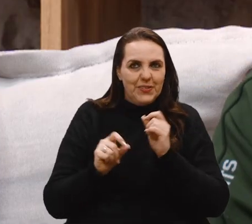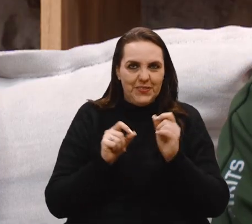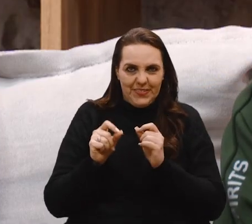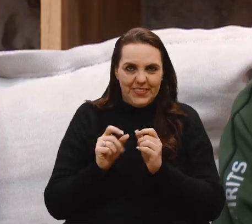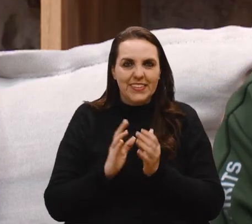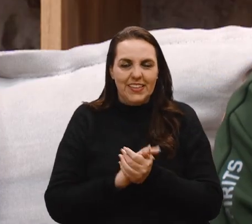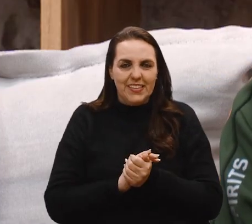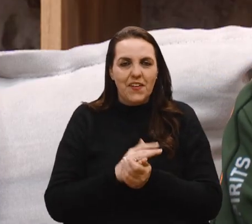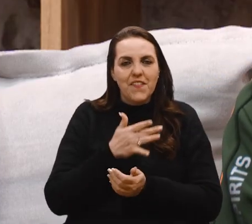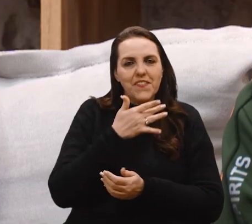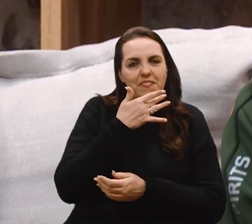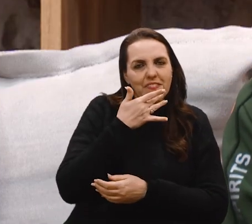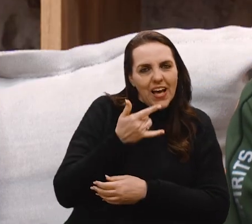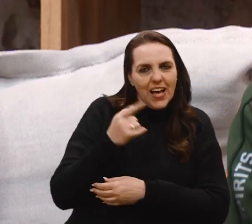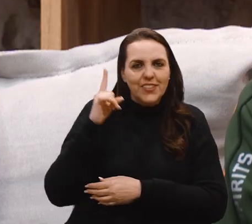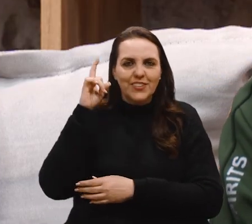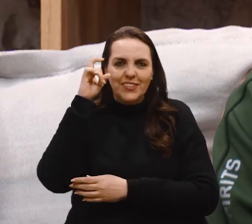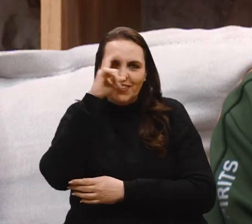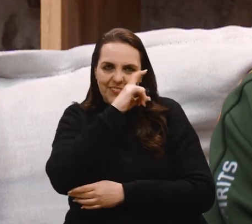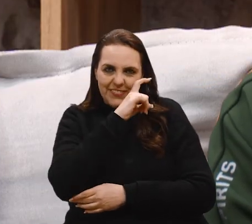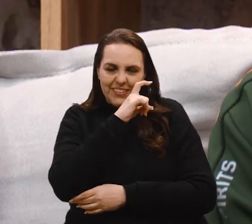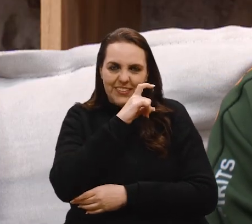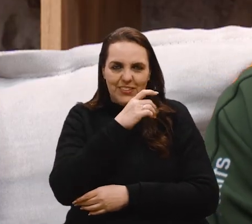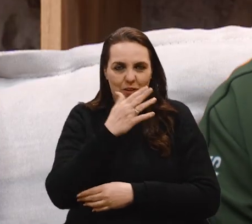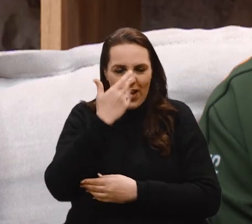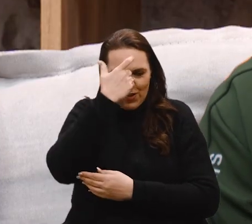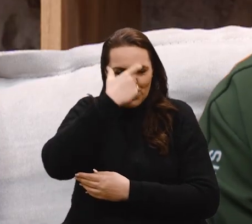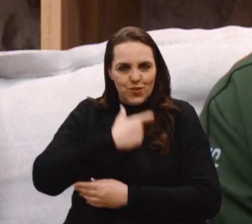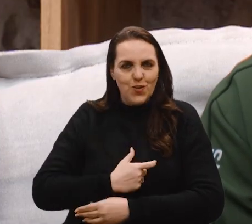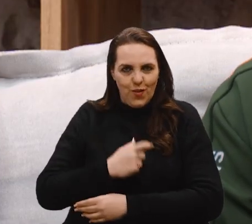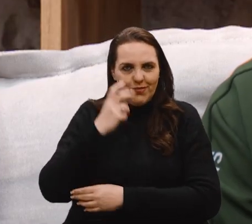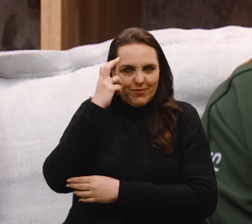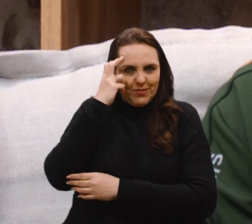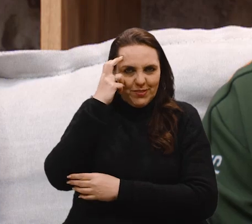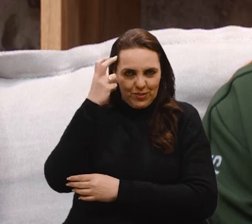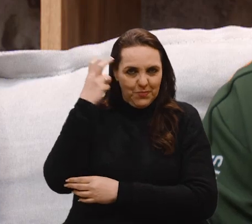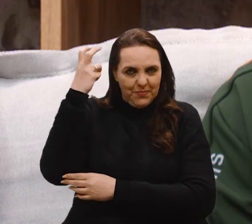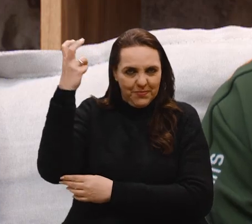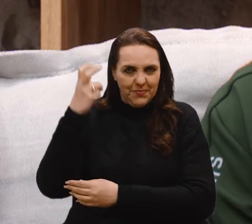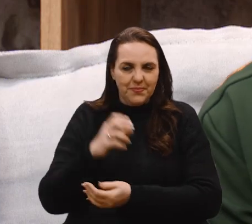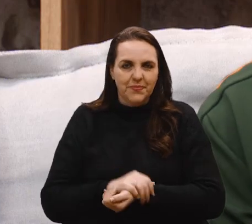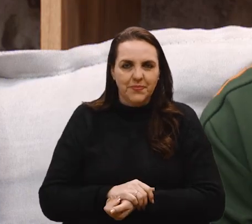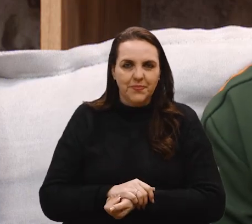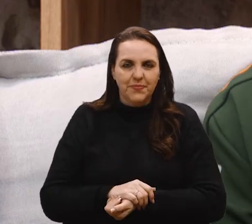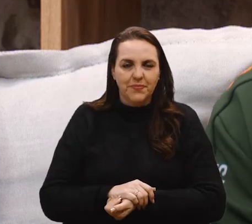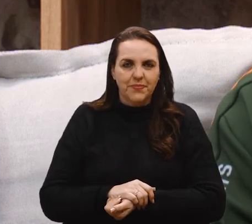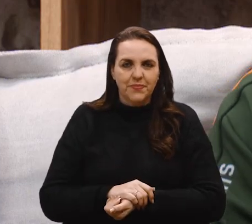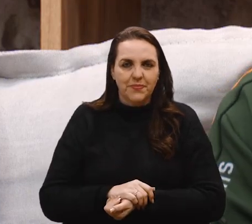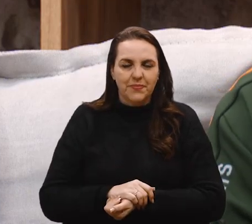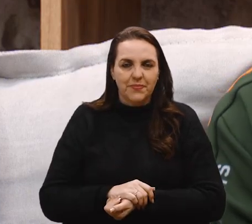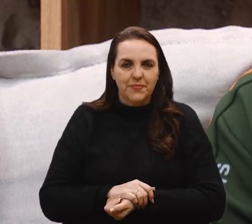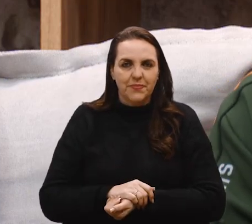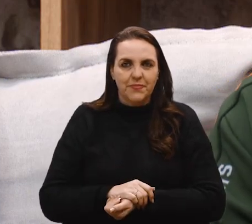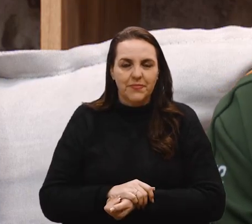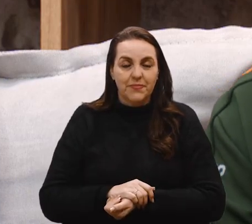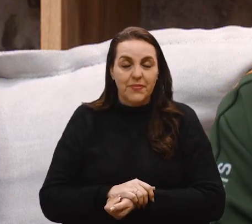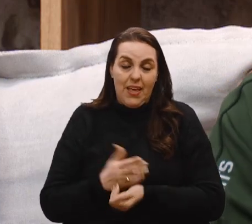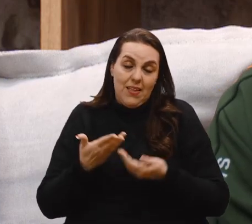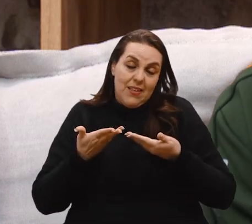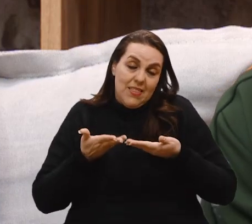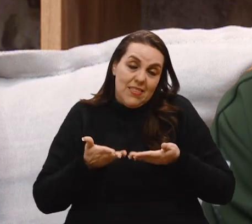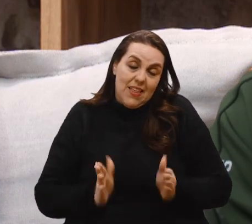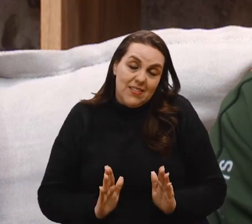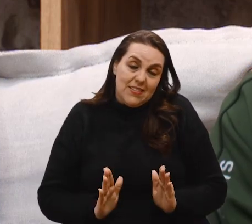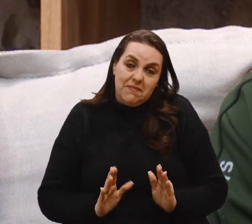é fácil ou se é difícil ser superdotado. Bom, é algo que, como eu já disse, a gente nasce